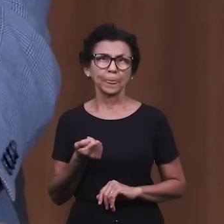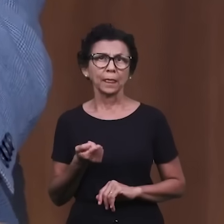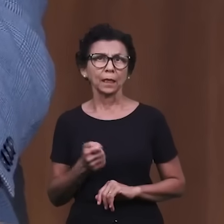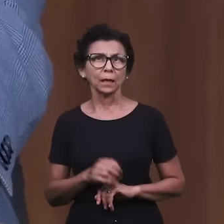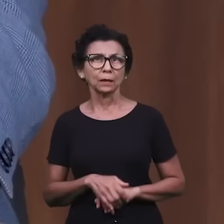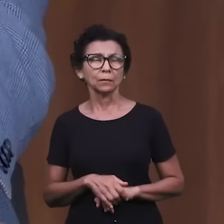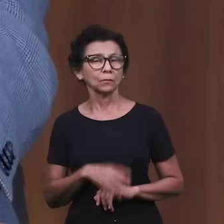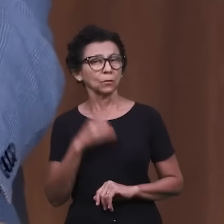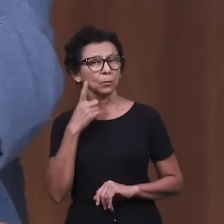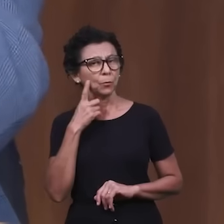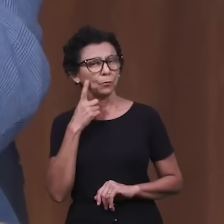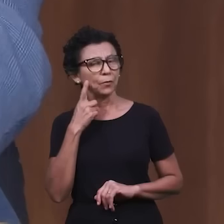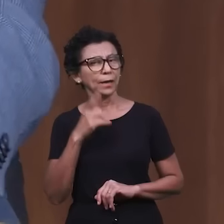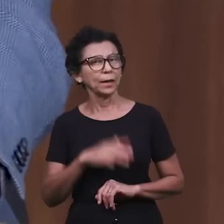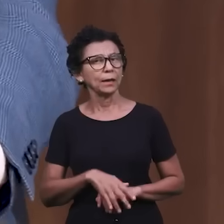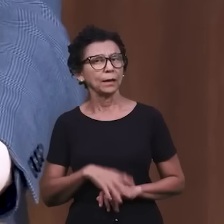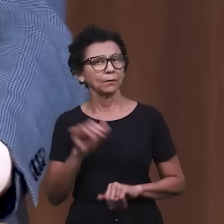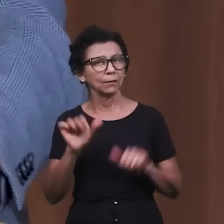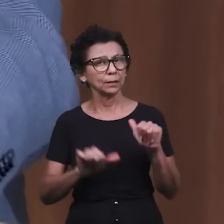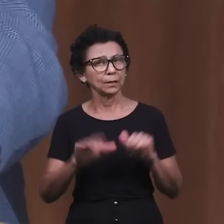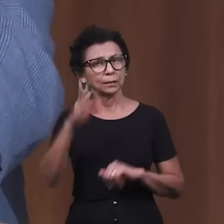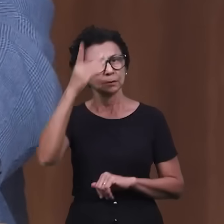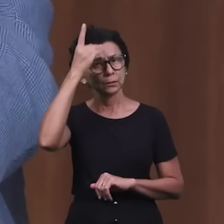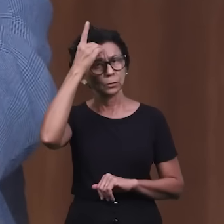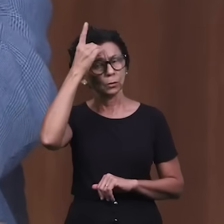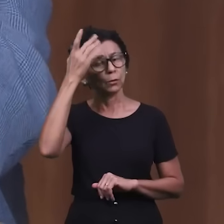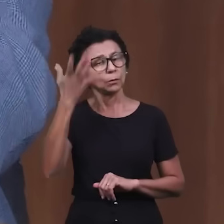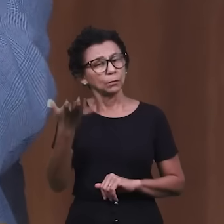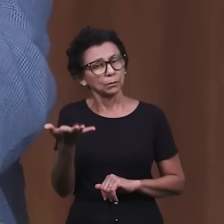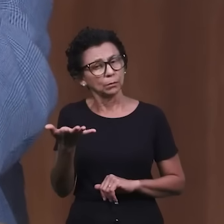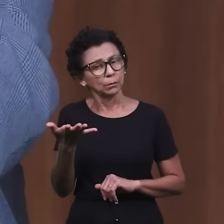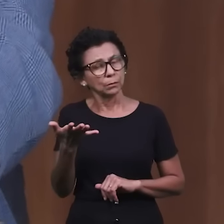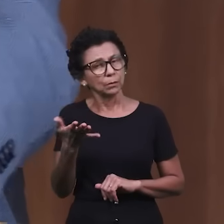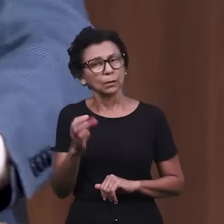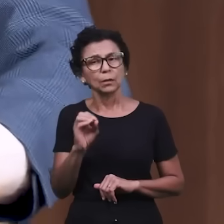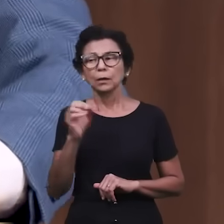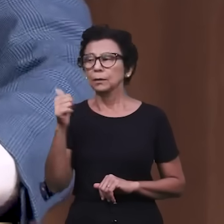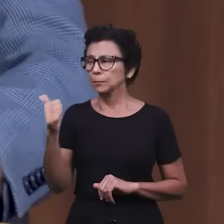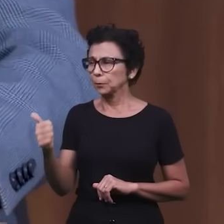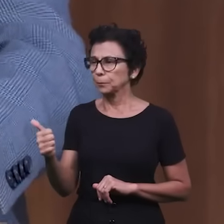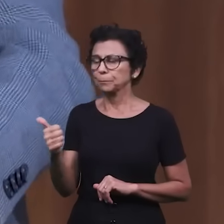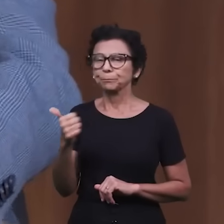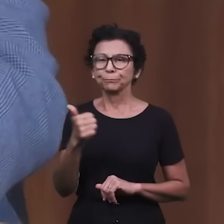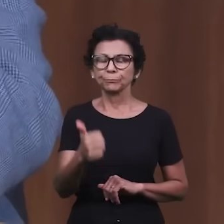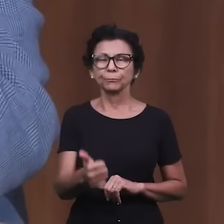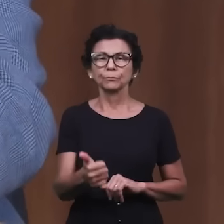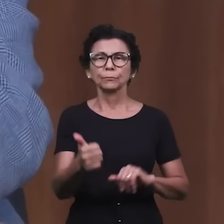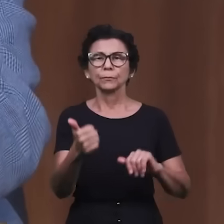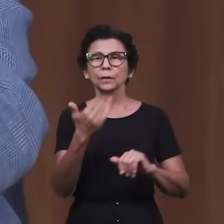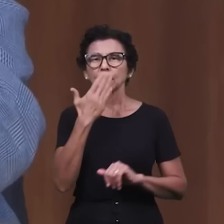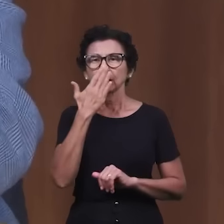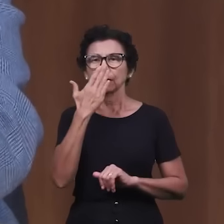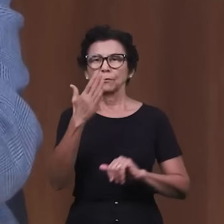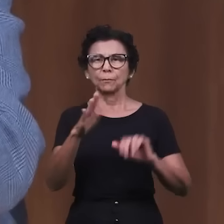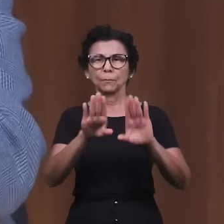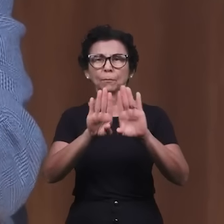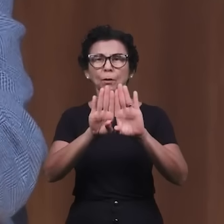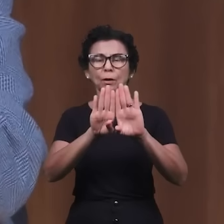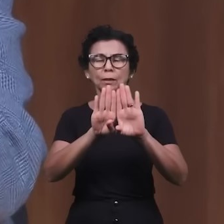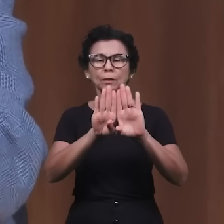discernir melhor esse dom, vamos interpretar melhor esse dom. Tudo bem, então vamos lá. A porta da